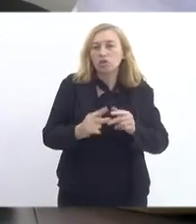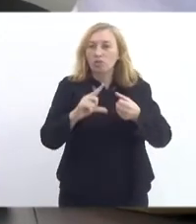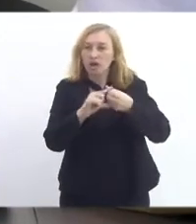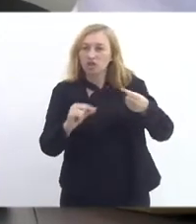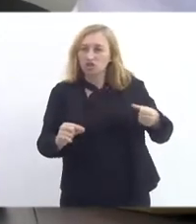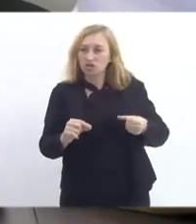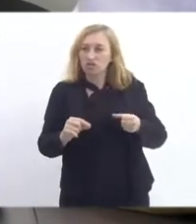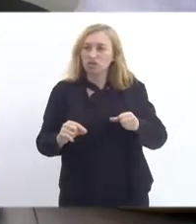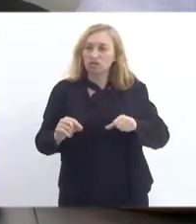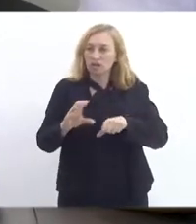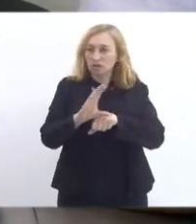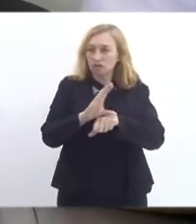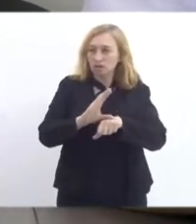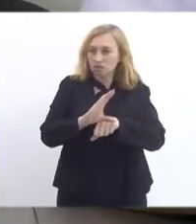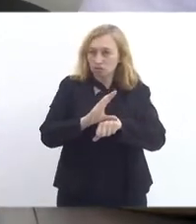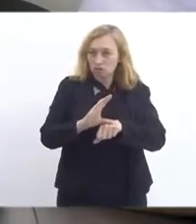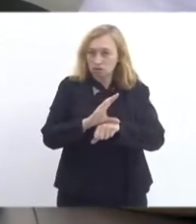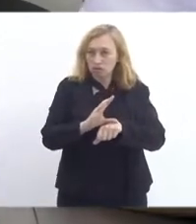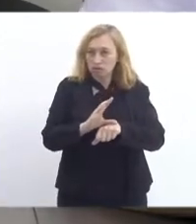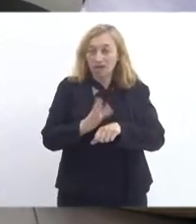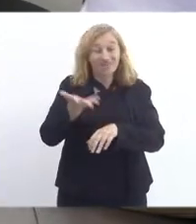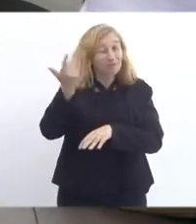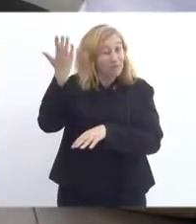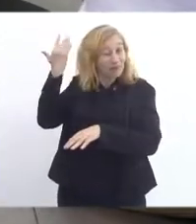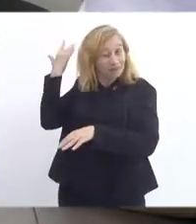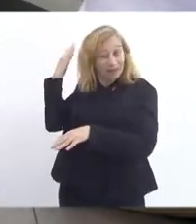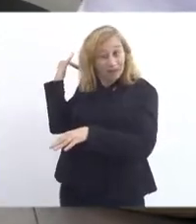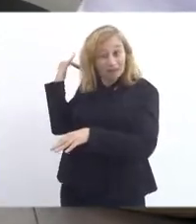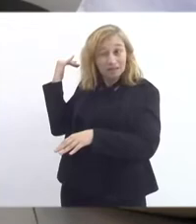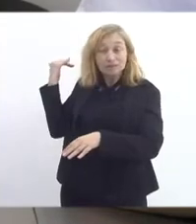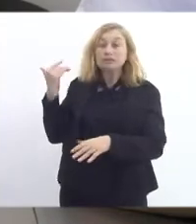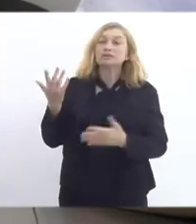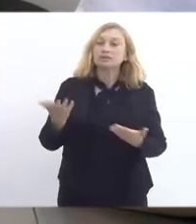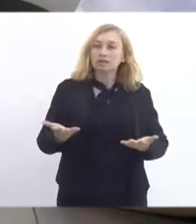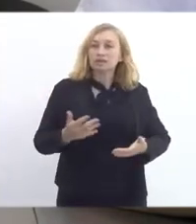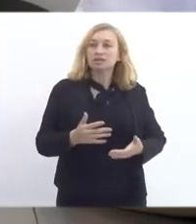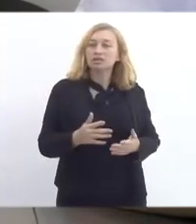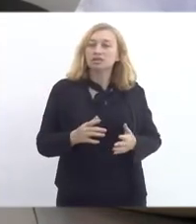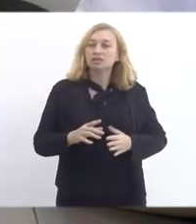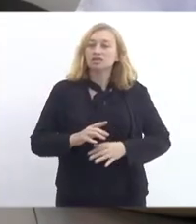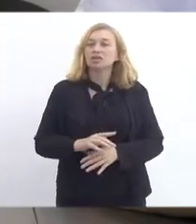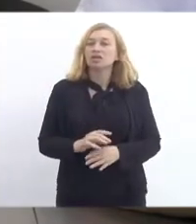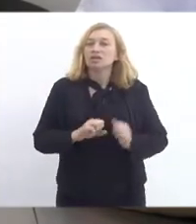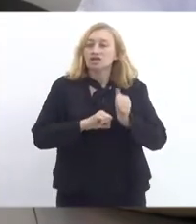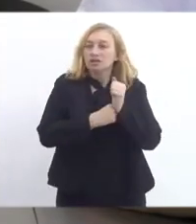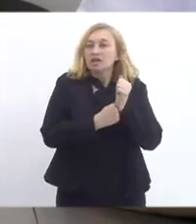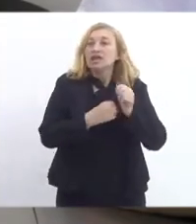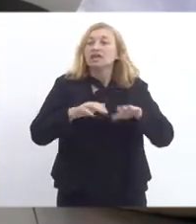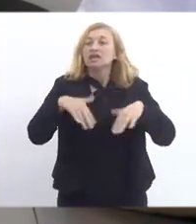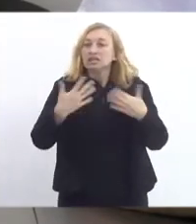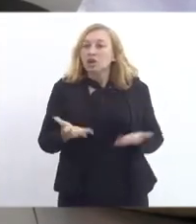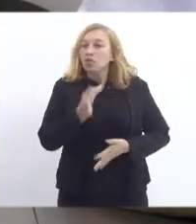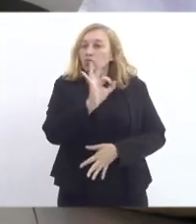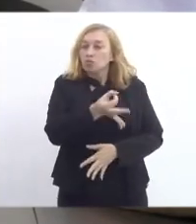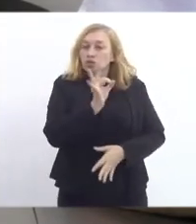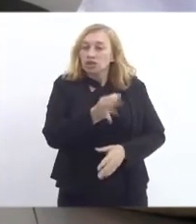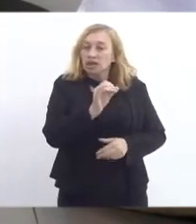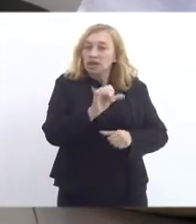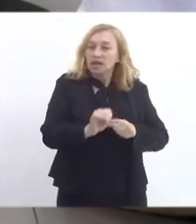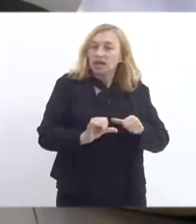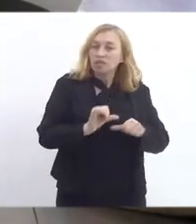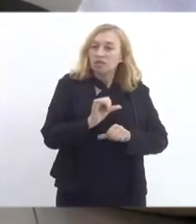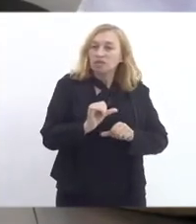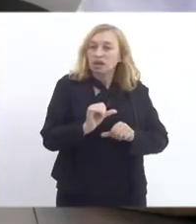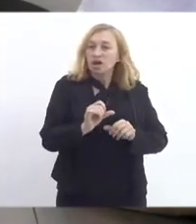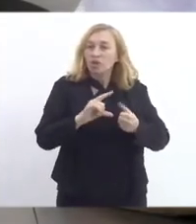por acaso é de minha lavra lá atrás, e que de alguma maneira veda isso. Então, certo é mudar o artigo da